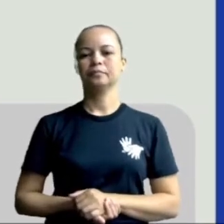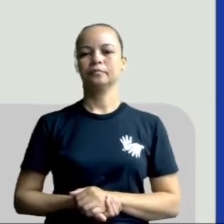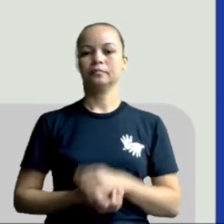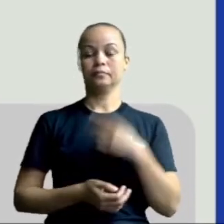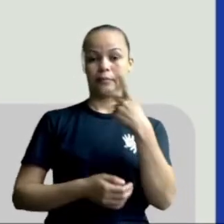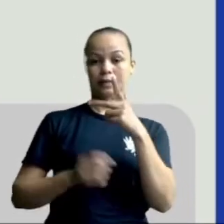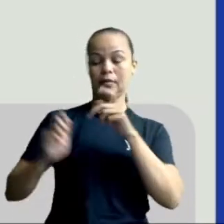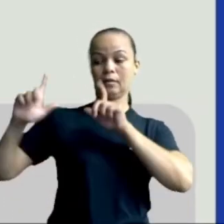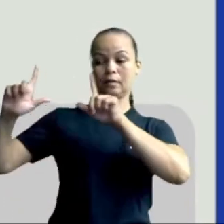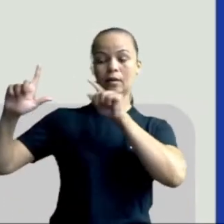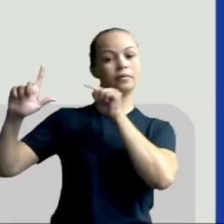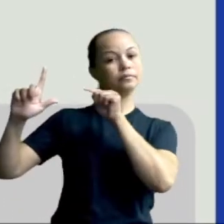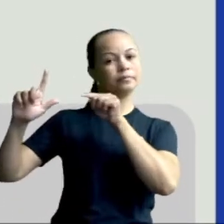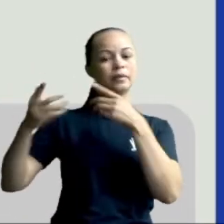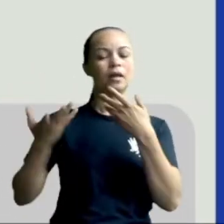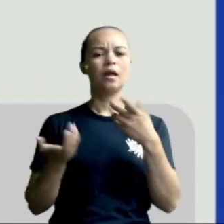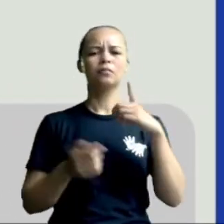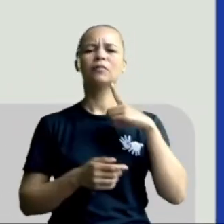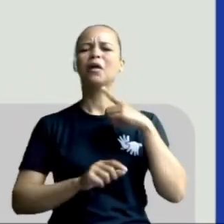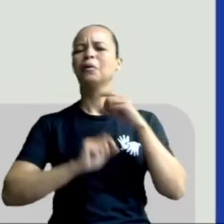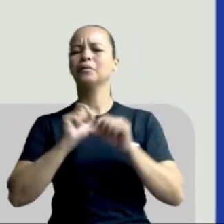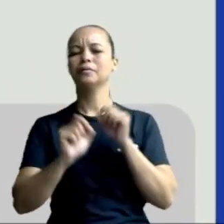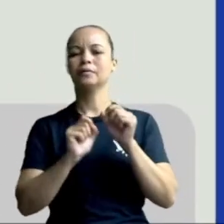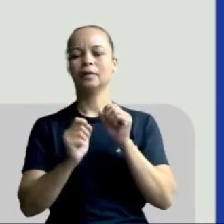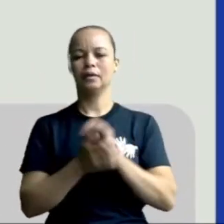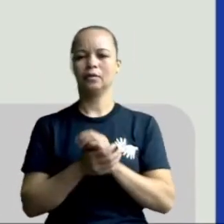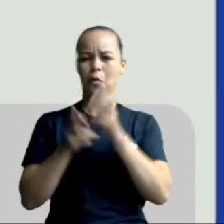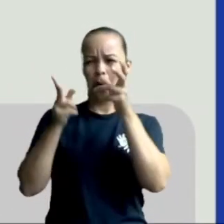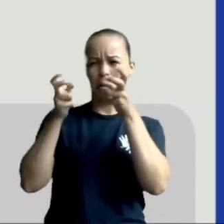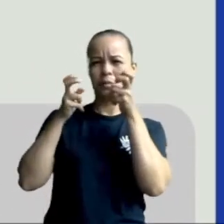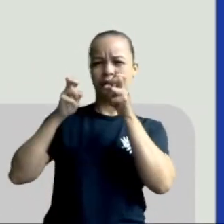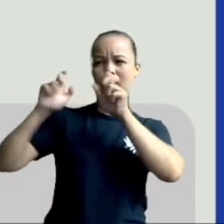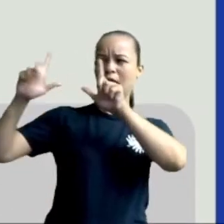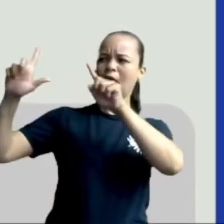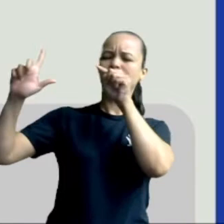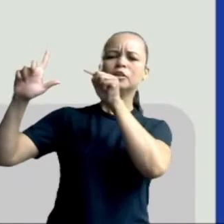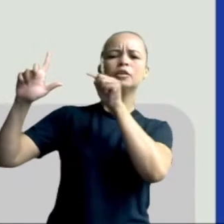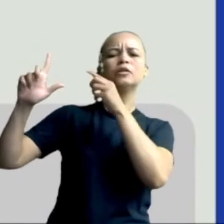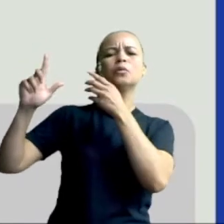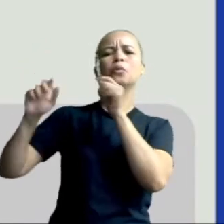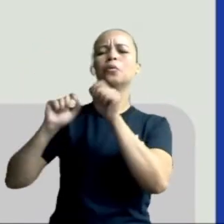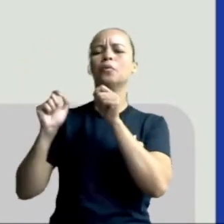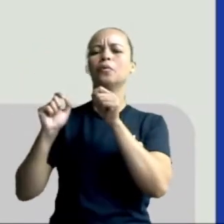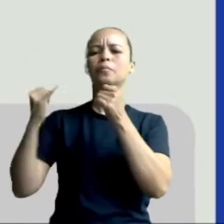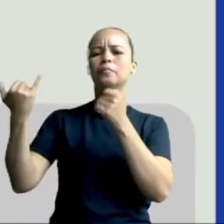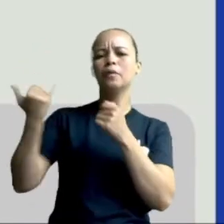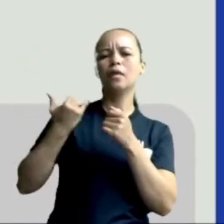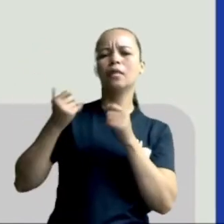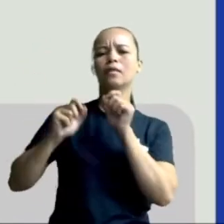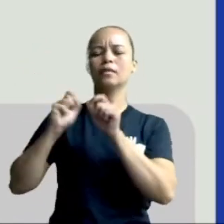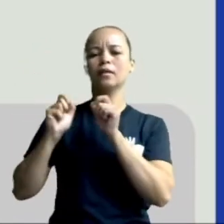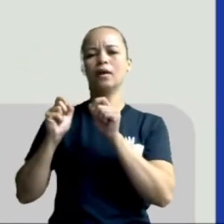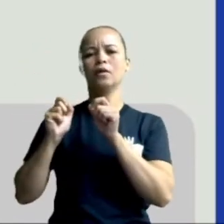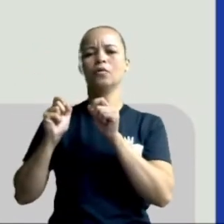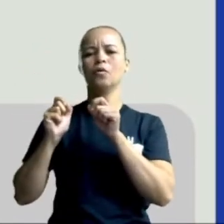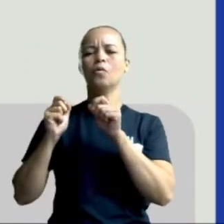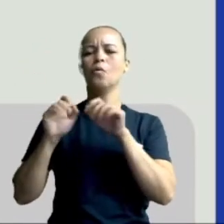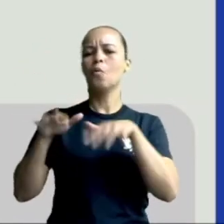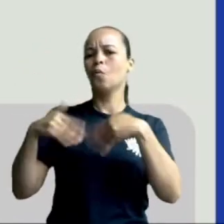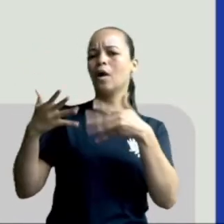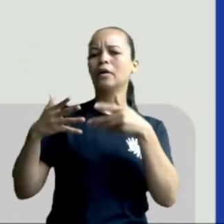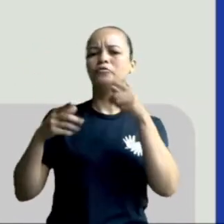nessa figura, eu tenho o quê? Olhem aí essa figura e me digam quais figuras planas